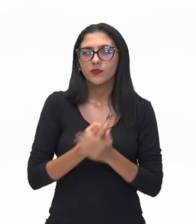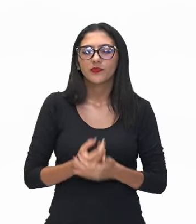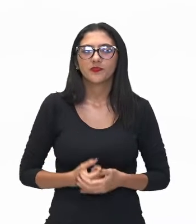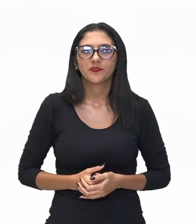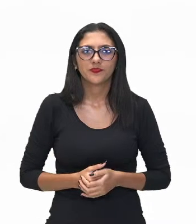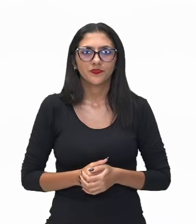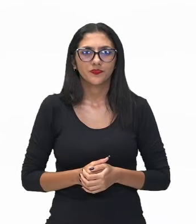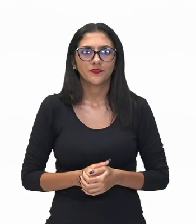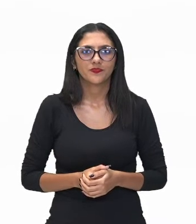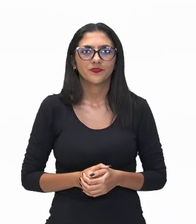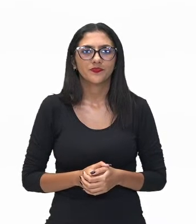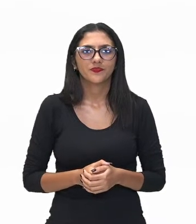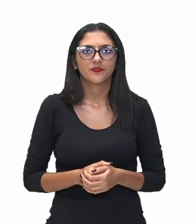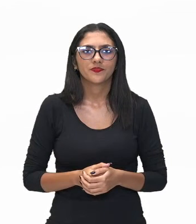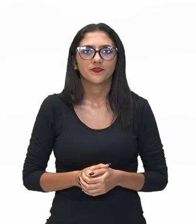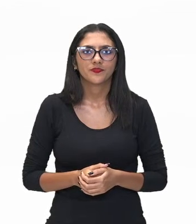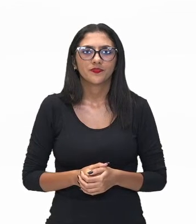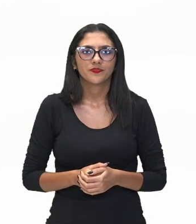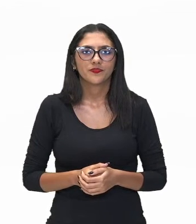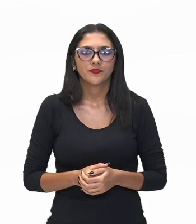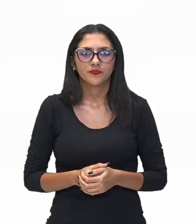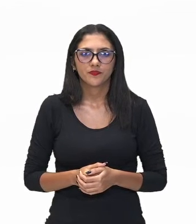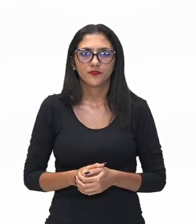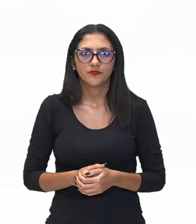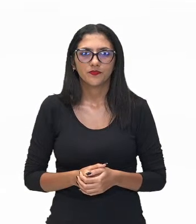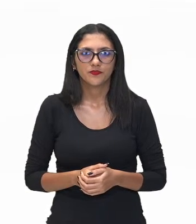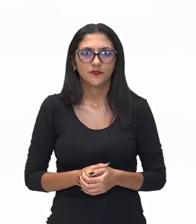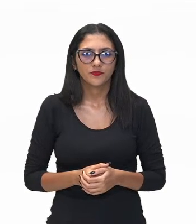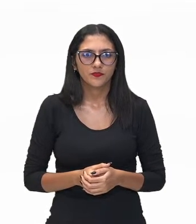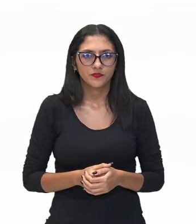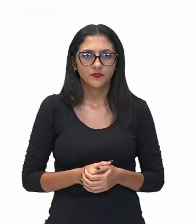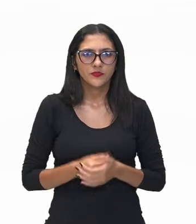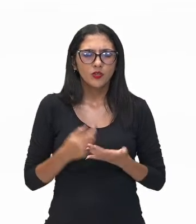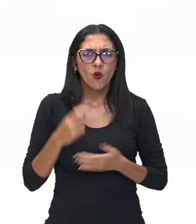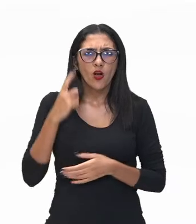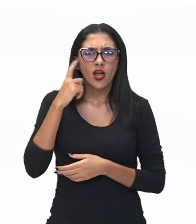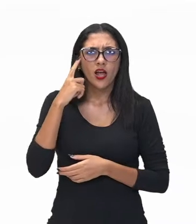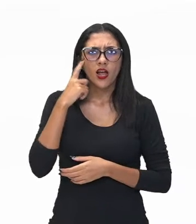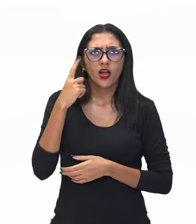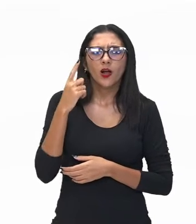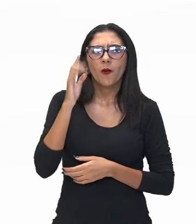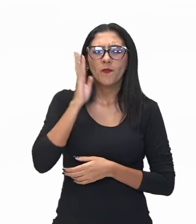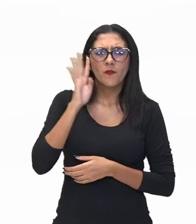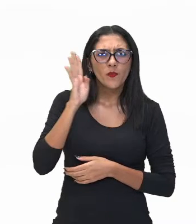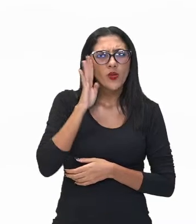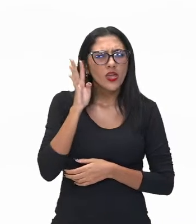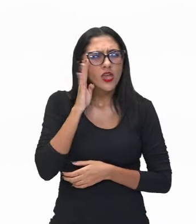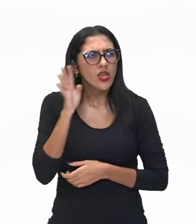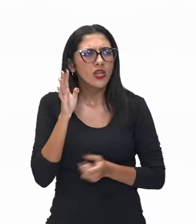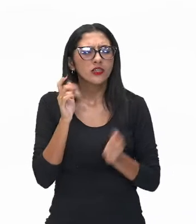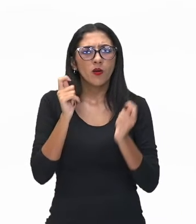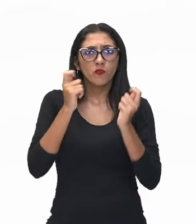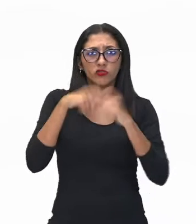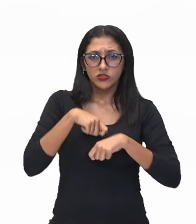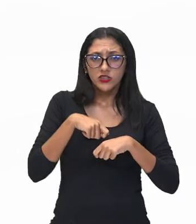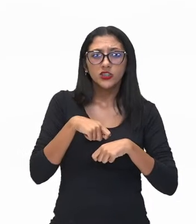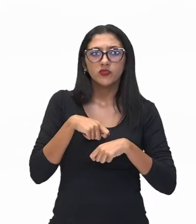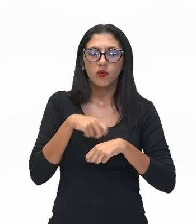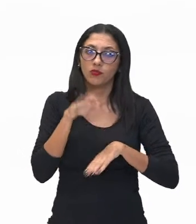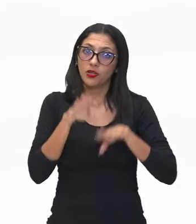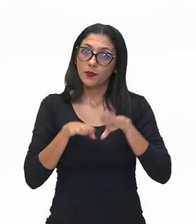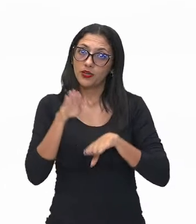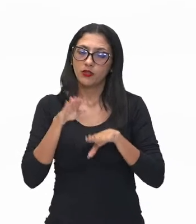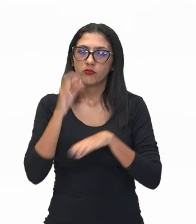Vamos passar. A cabeça pensa a partir de onde os pés pisam.